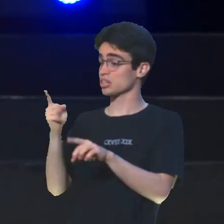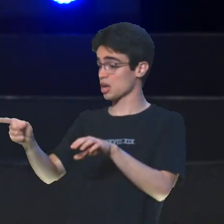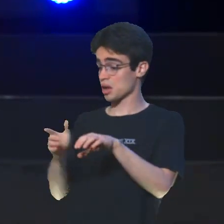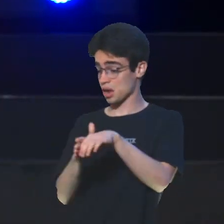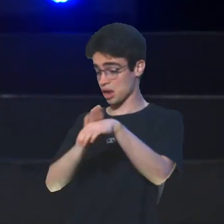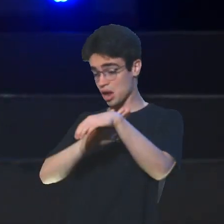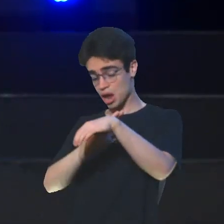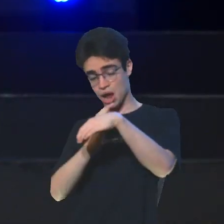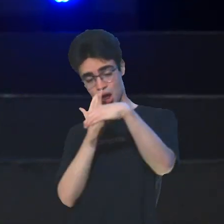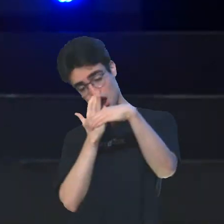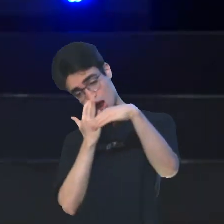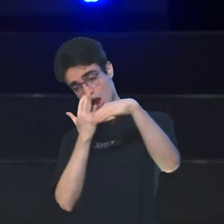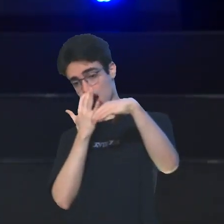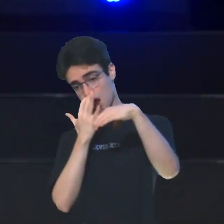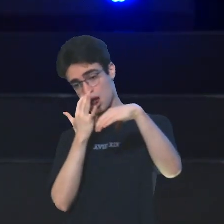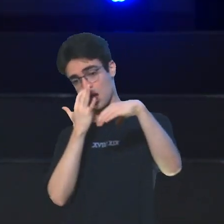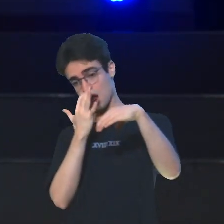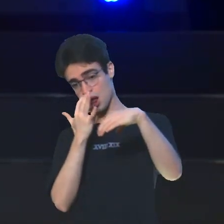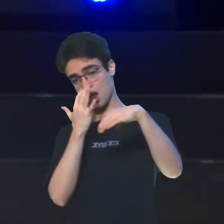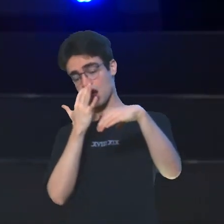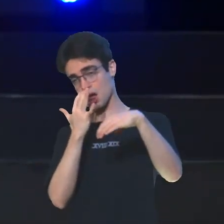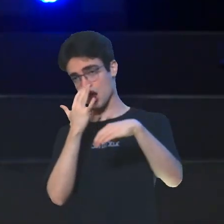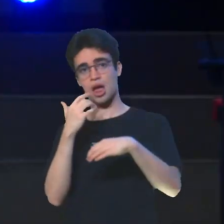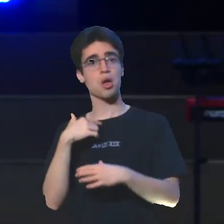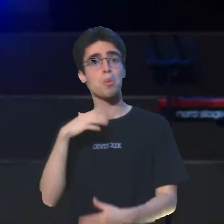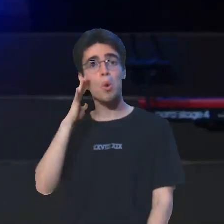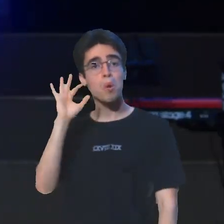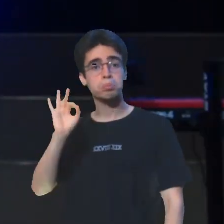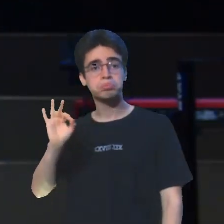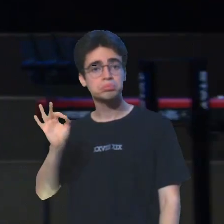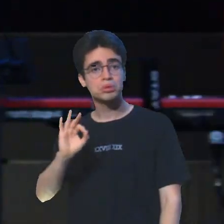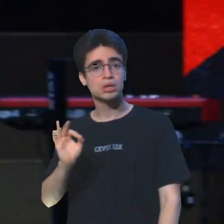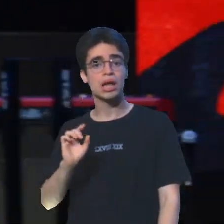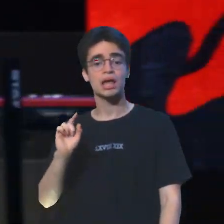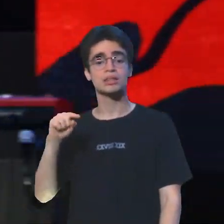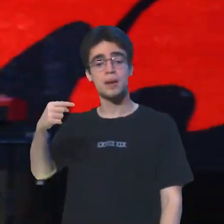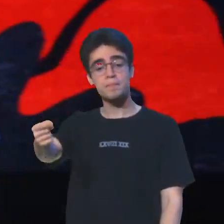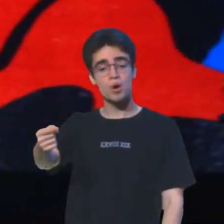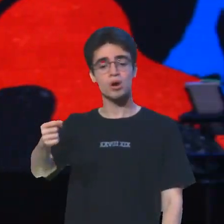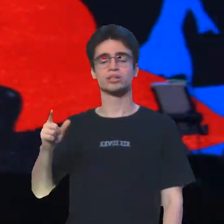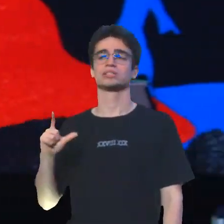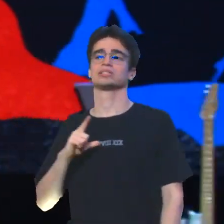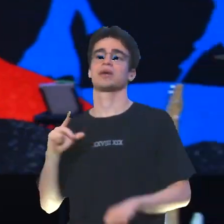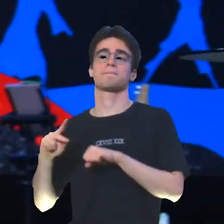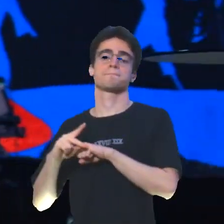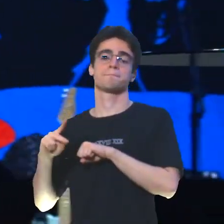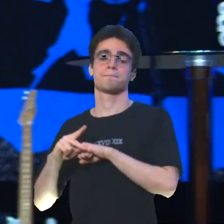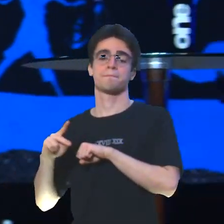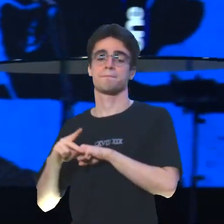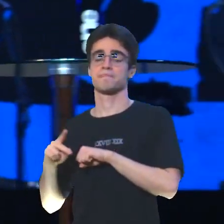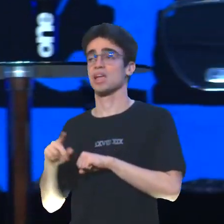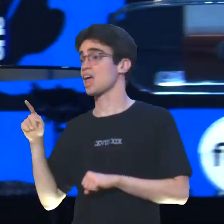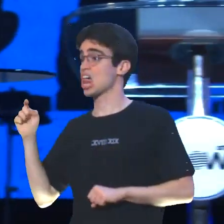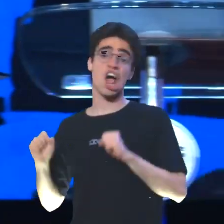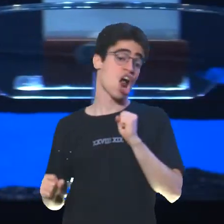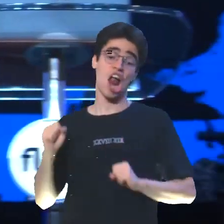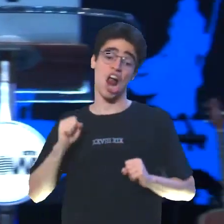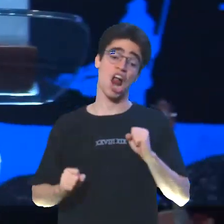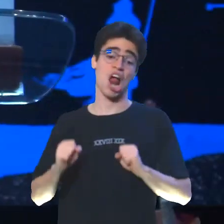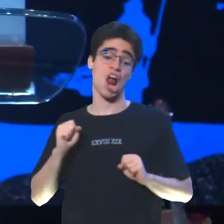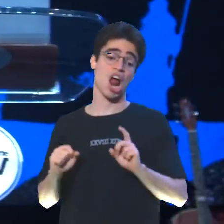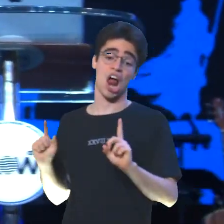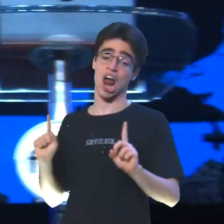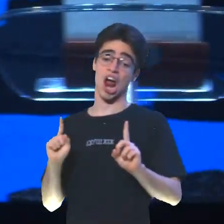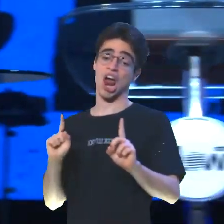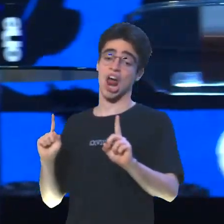na porta e fica olhando aquilo sem entender nada. E logo em seguida está o apóstolo Pedro correndo atrás dele, e